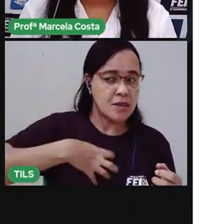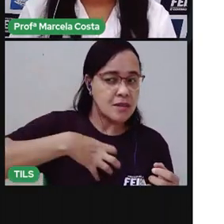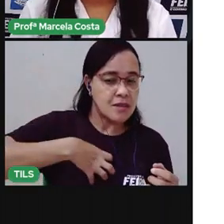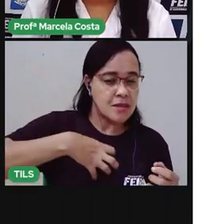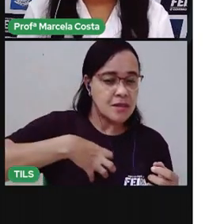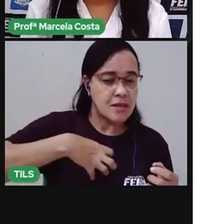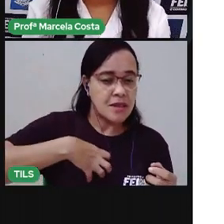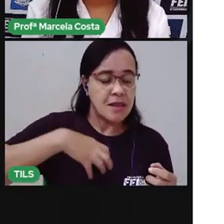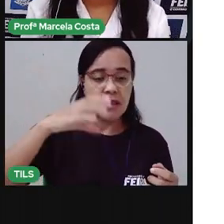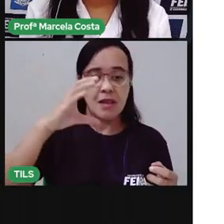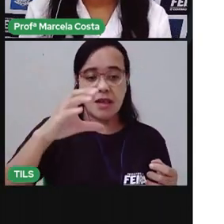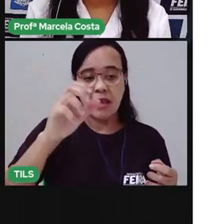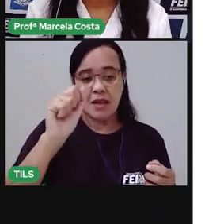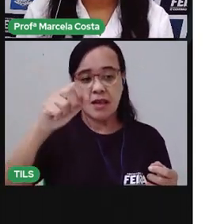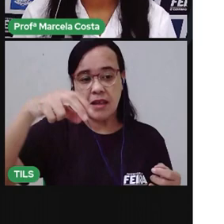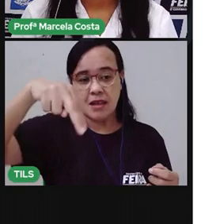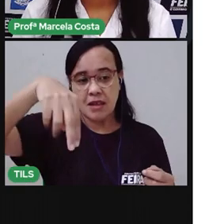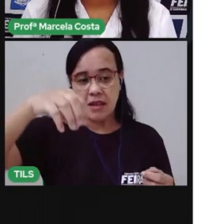Canoa